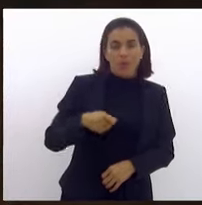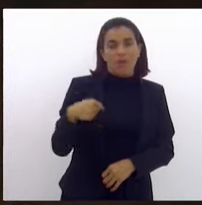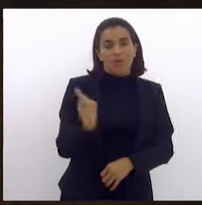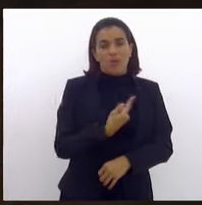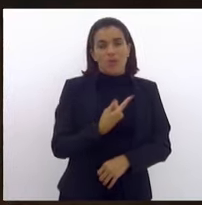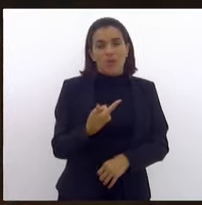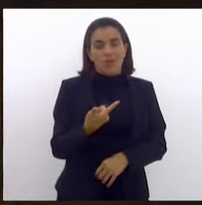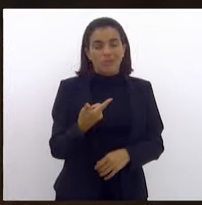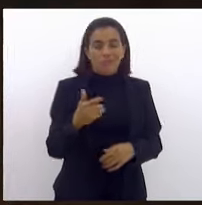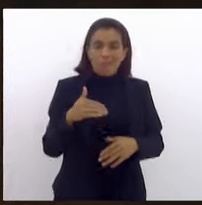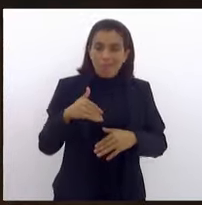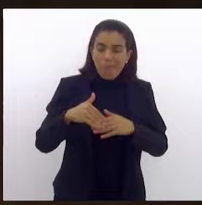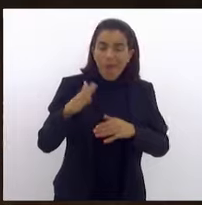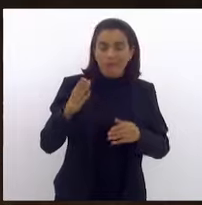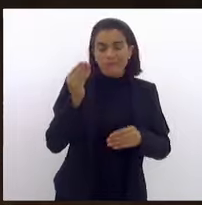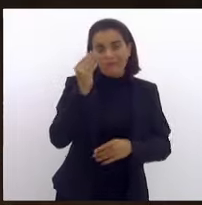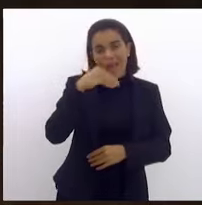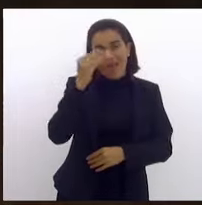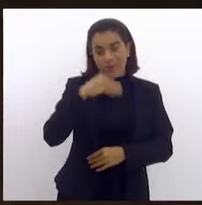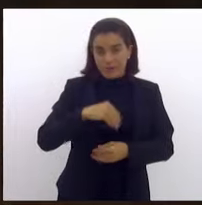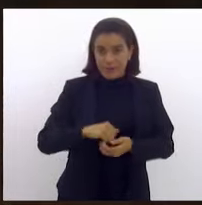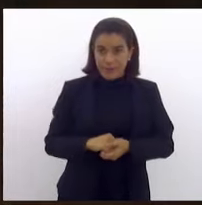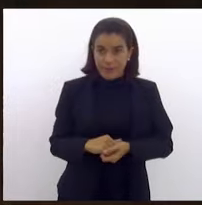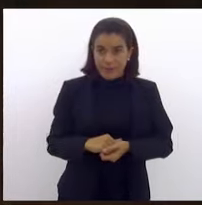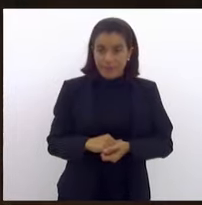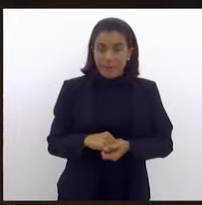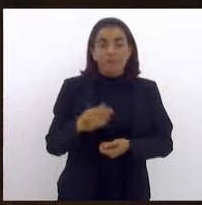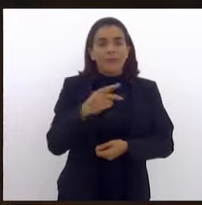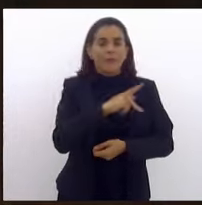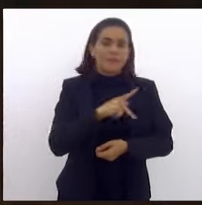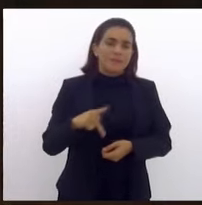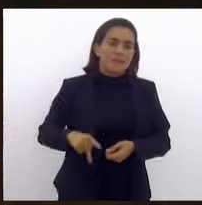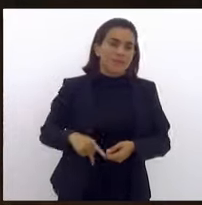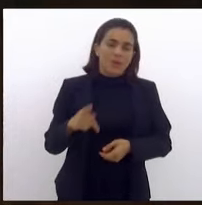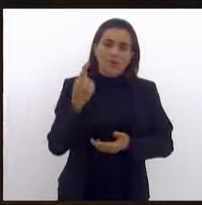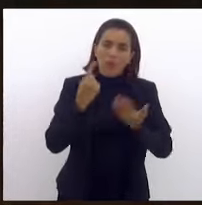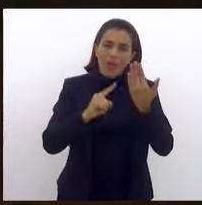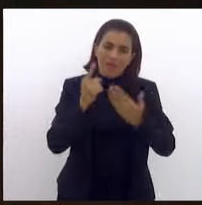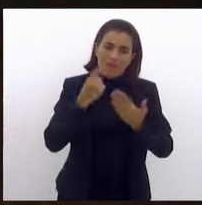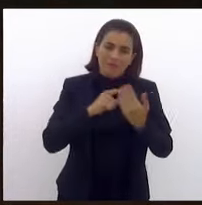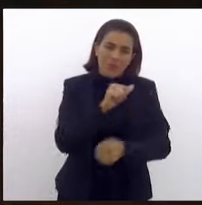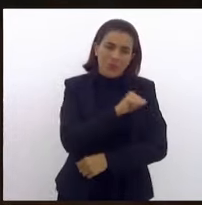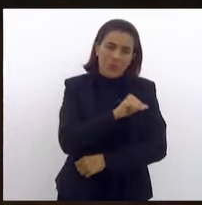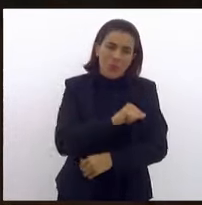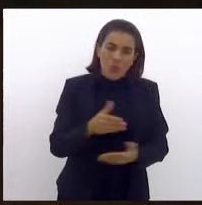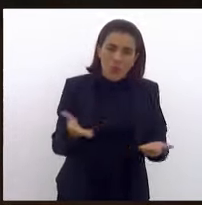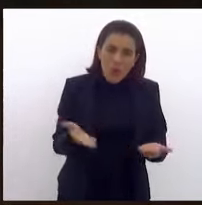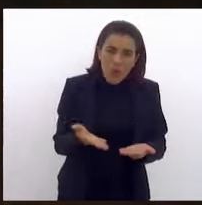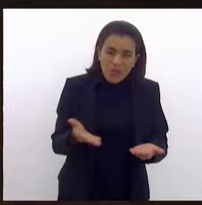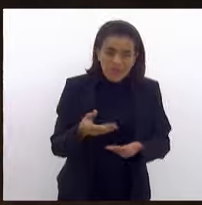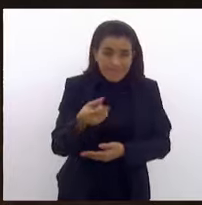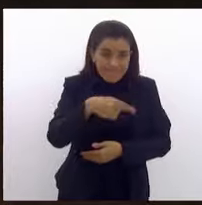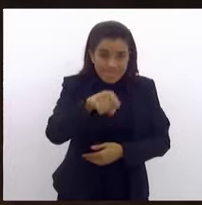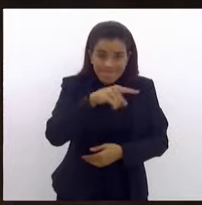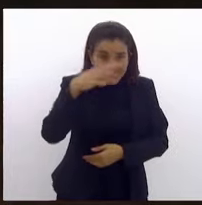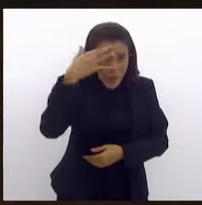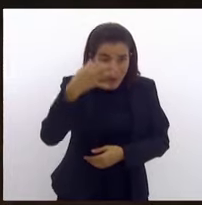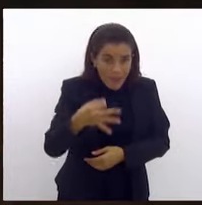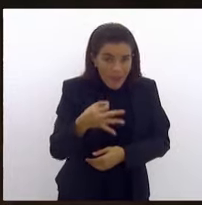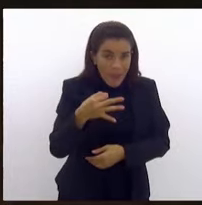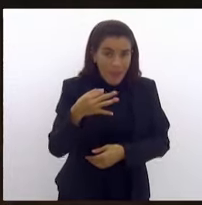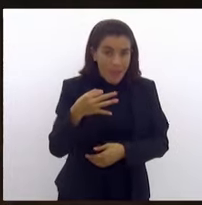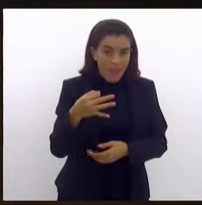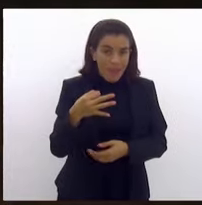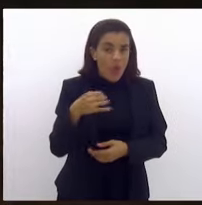estamos cada vez mais enfraquecidos. Senhor presidente, o Carnaval do Rio de Janeiro hoje, para aqueles que não entenderam como funciona e o que